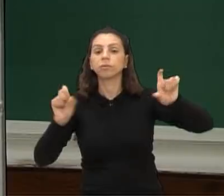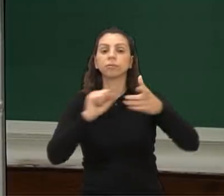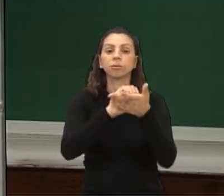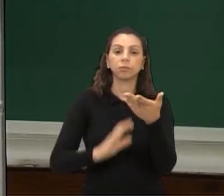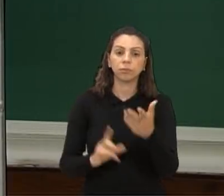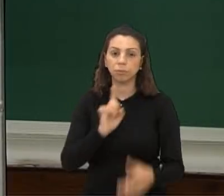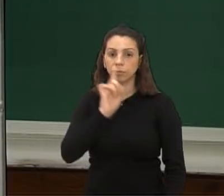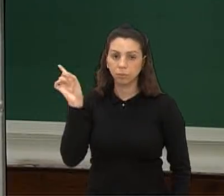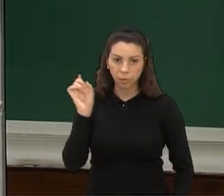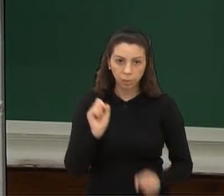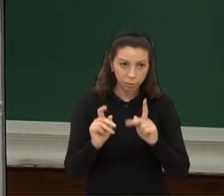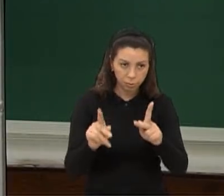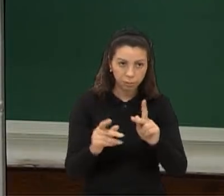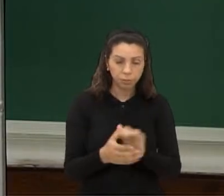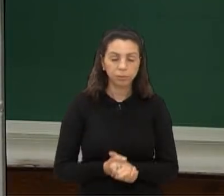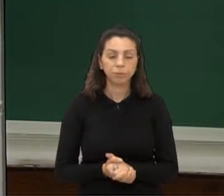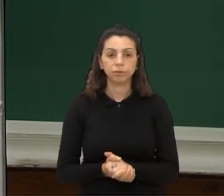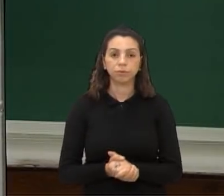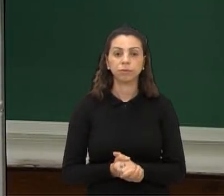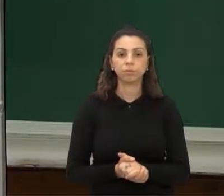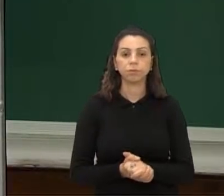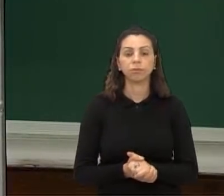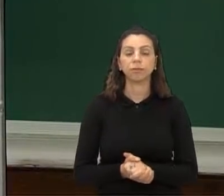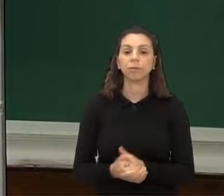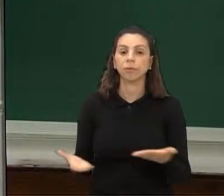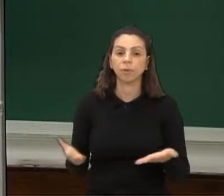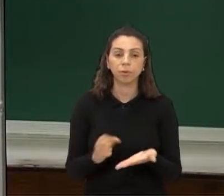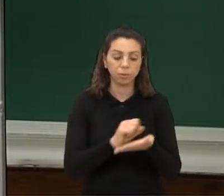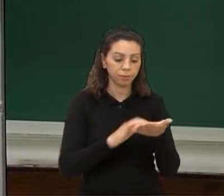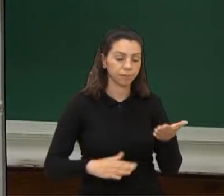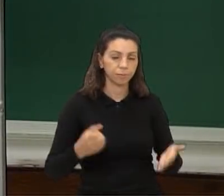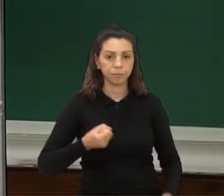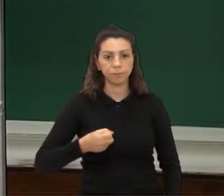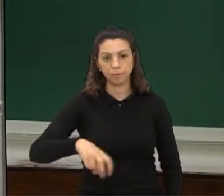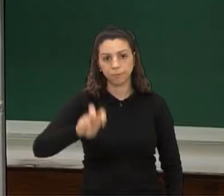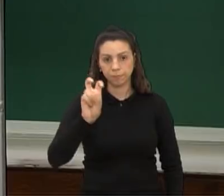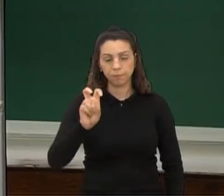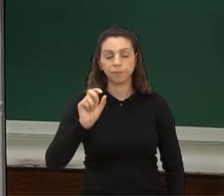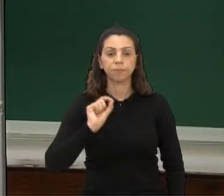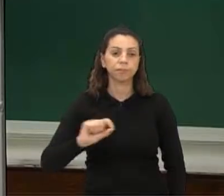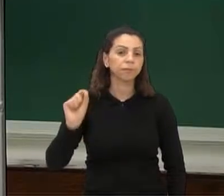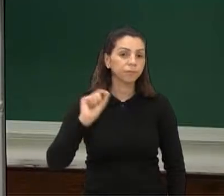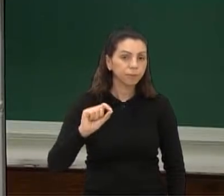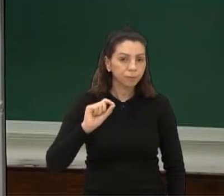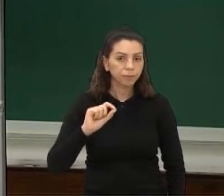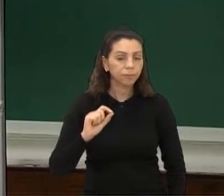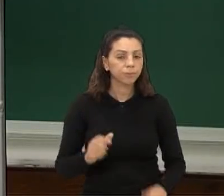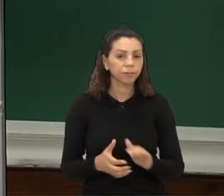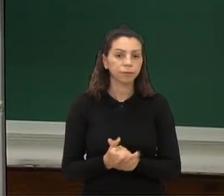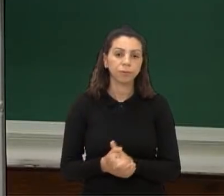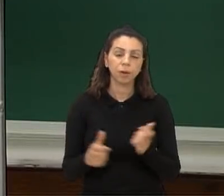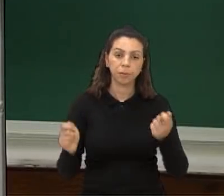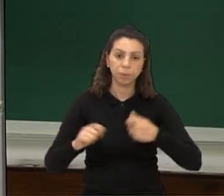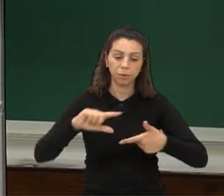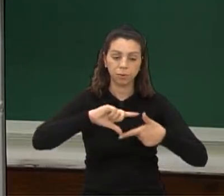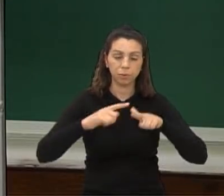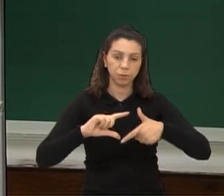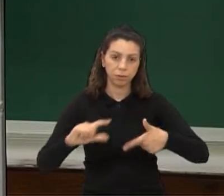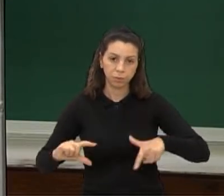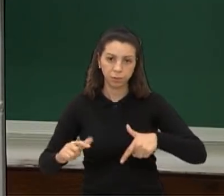depois somaria todos os meus x e depois todos os valores numéricos, tá? Então, essa